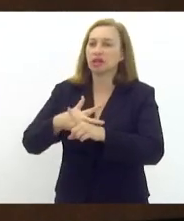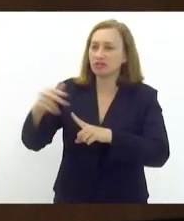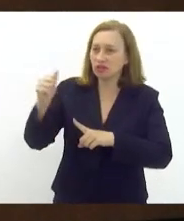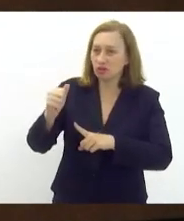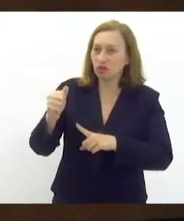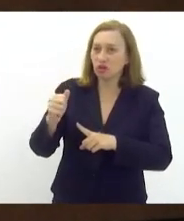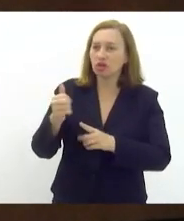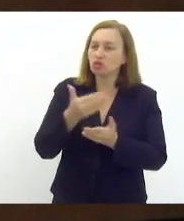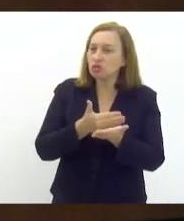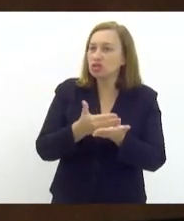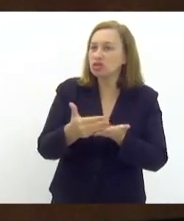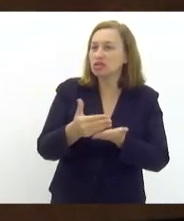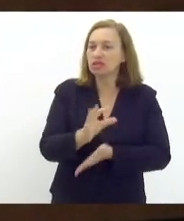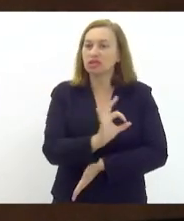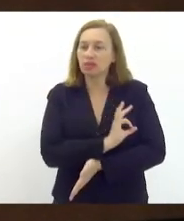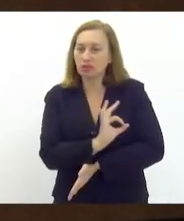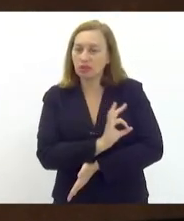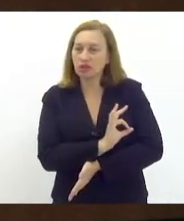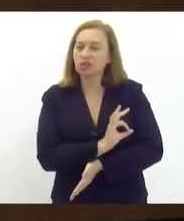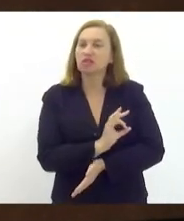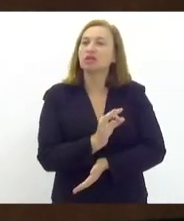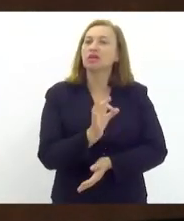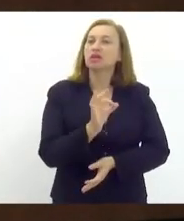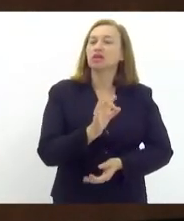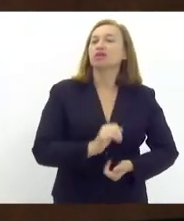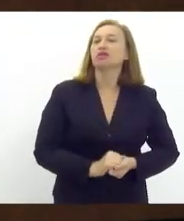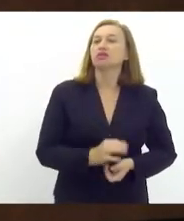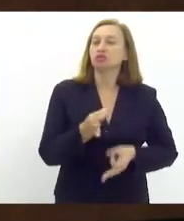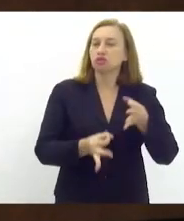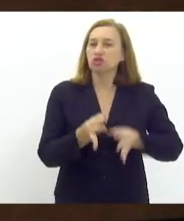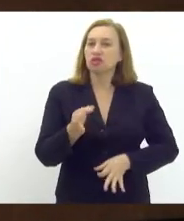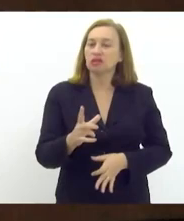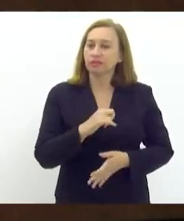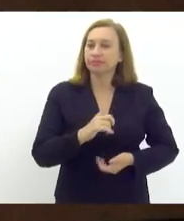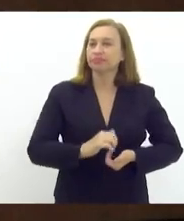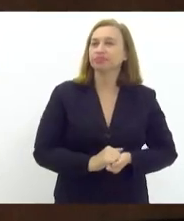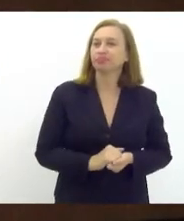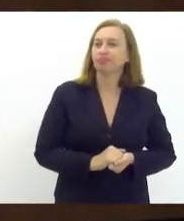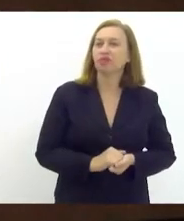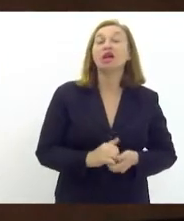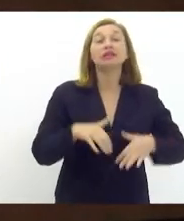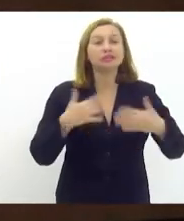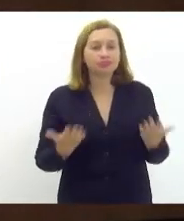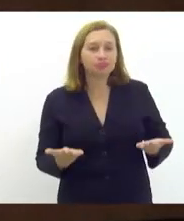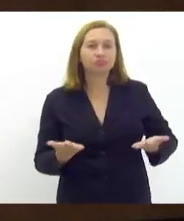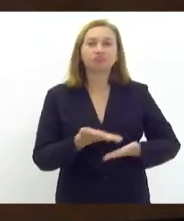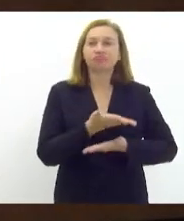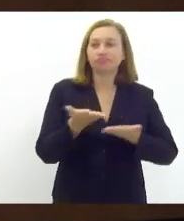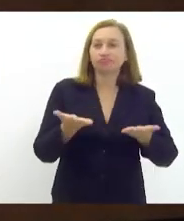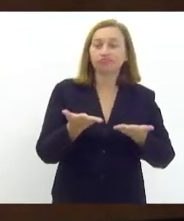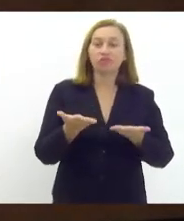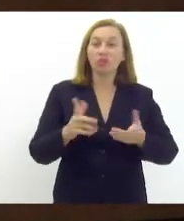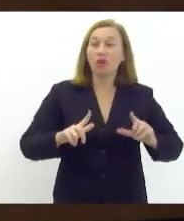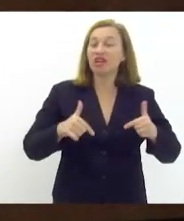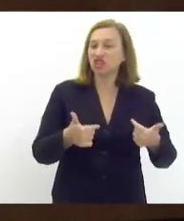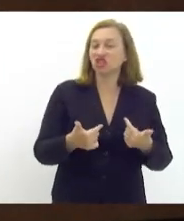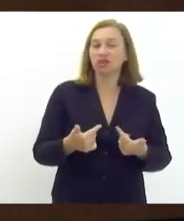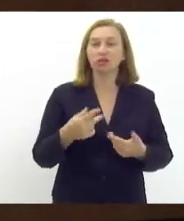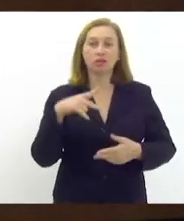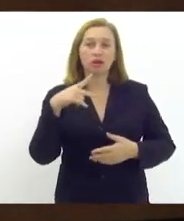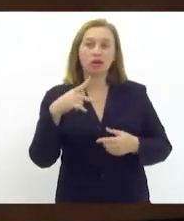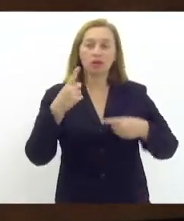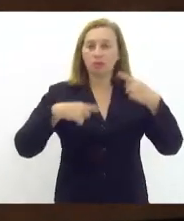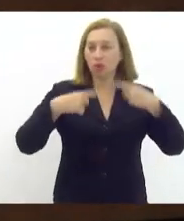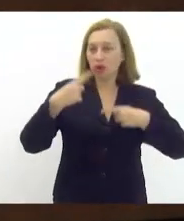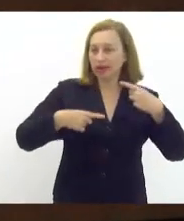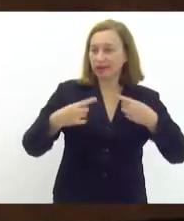veteranos também faz jus essa grana então Aqueles que de forma política muita das vezes que querem ganhar tentar